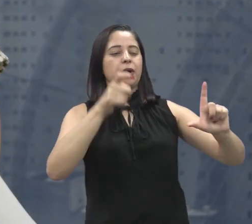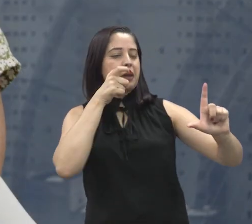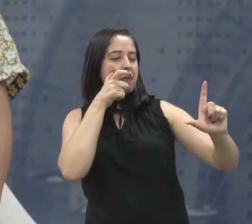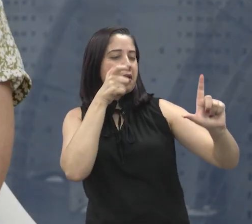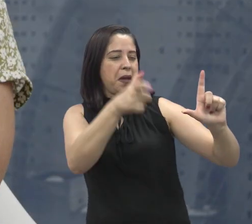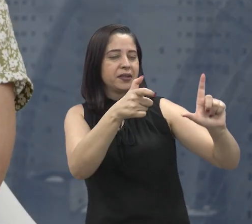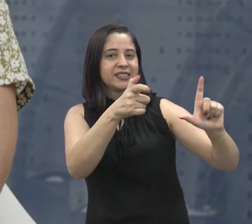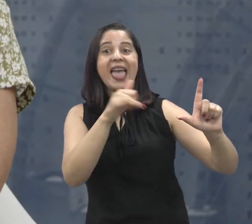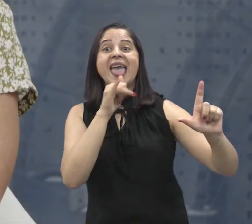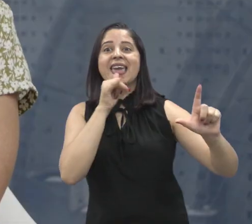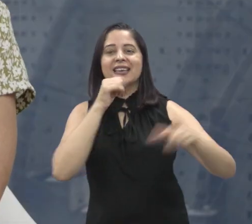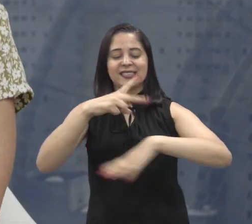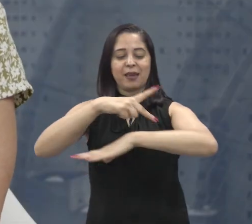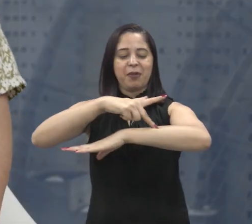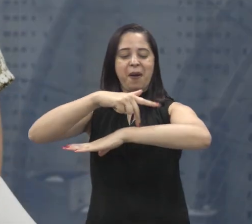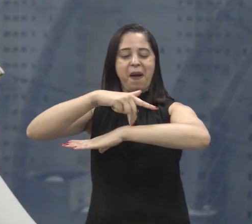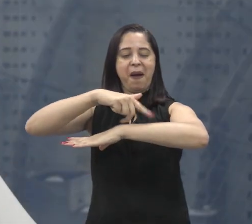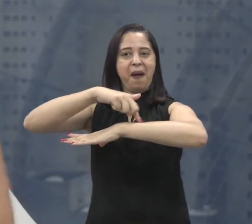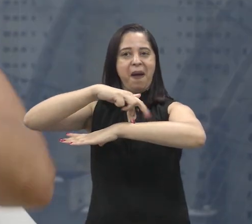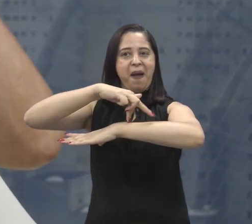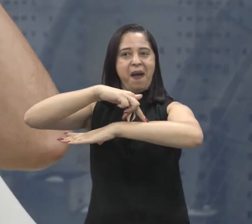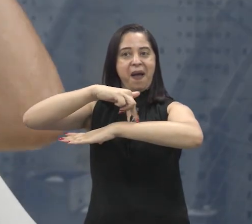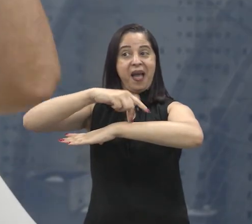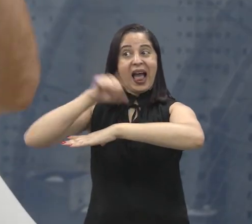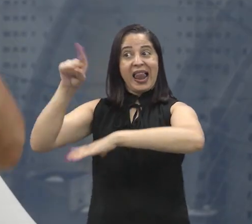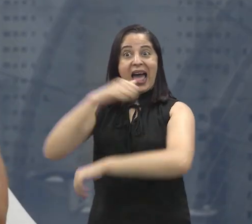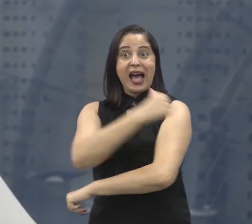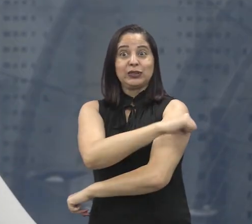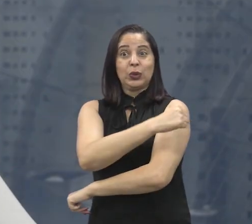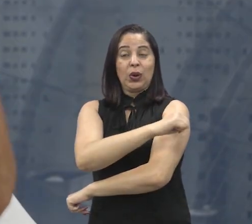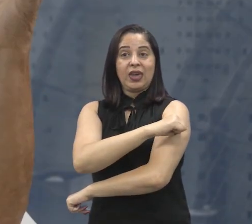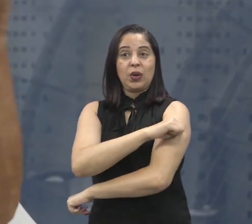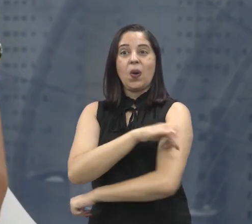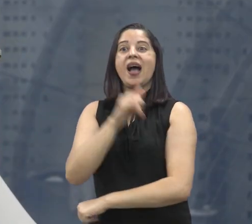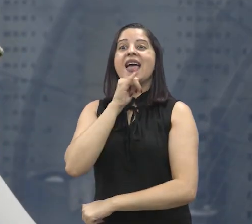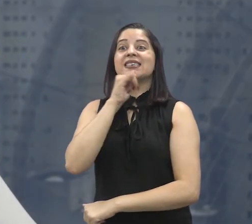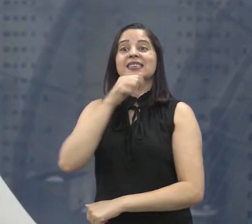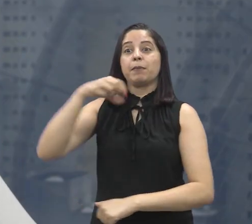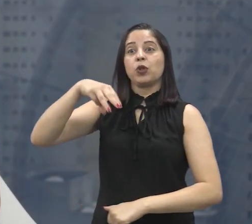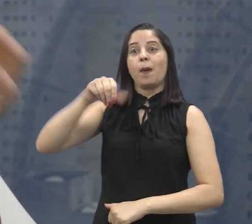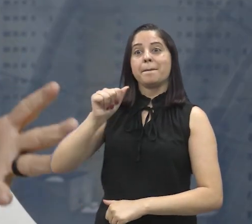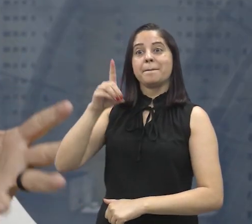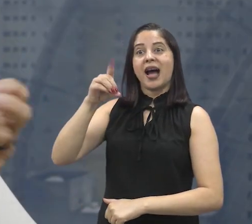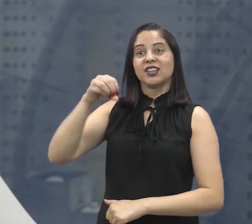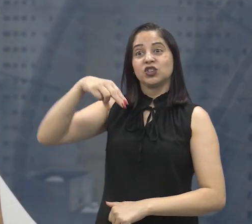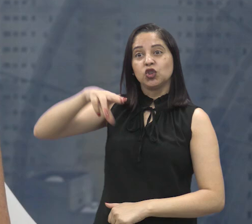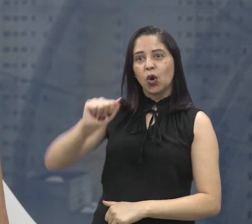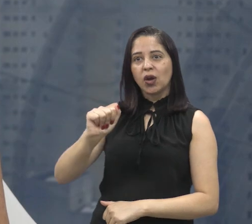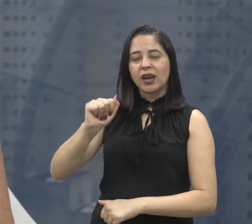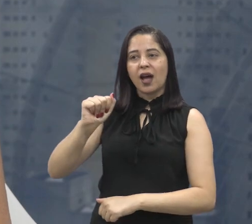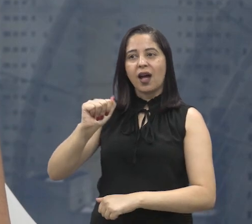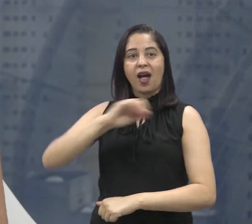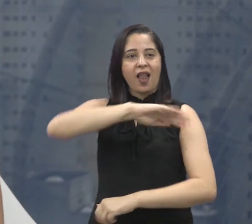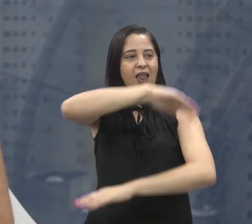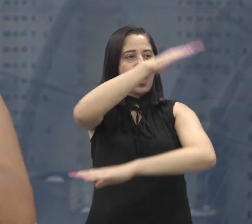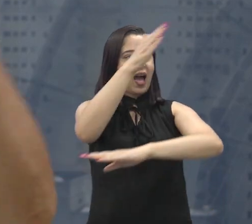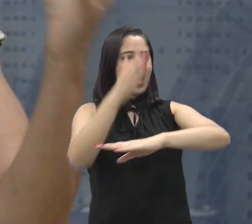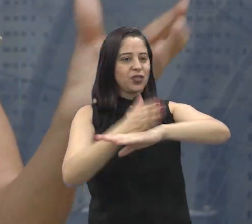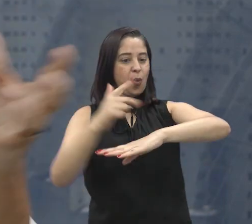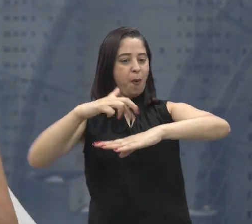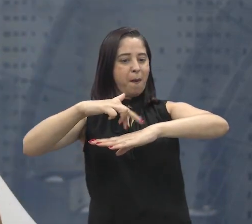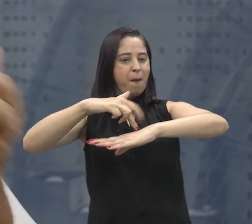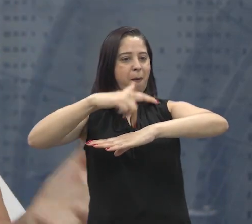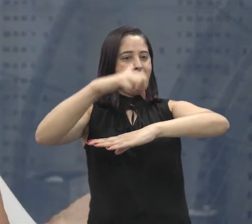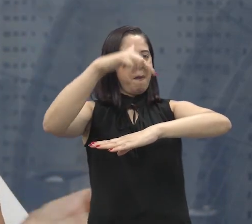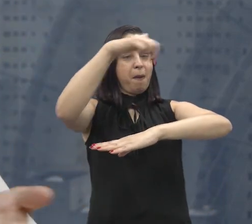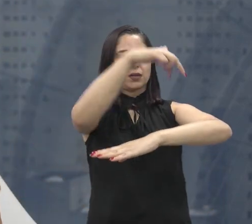Quando a gente vê programas de TV, tal cantor como o Michael Jackson foi à Rocinha, né? Como